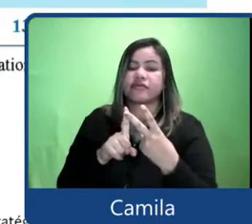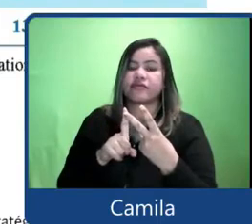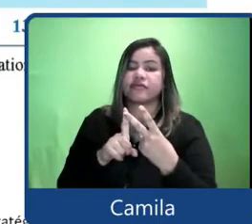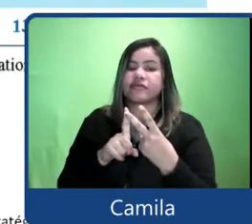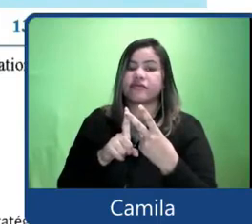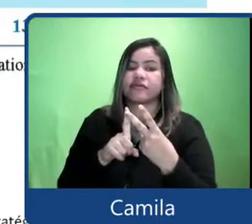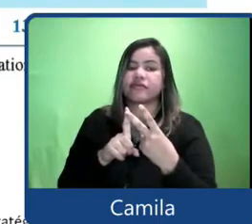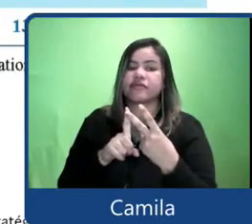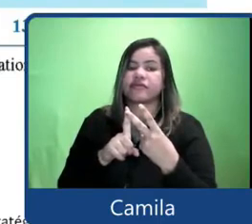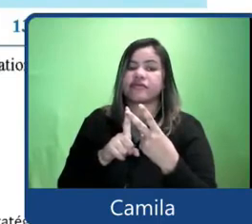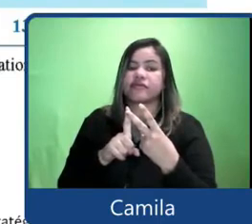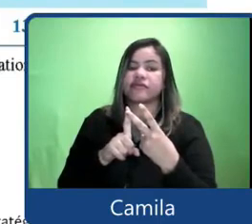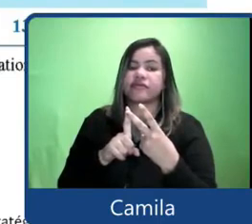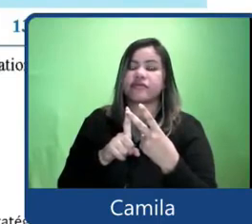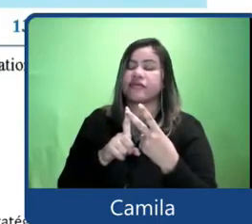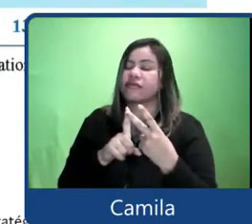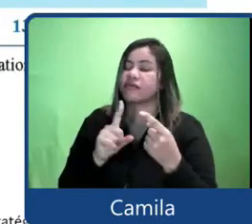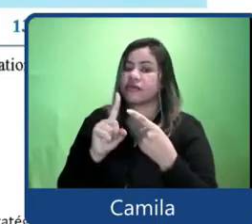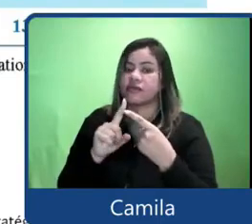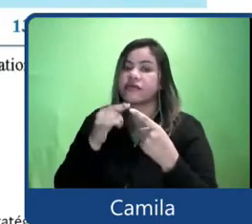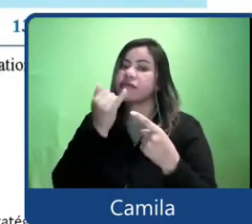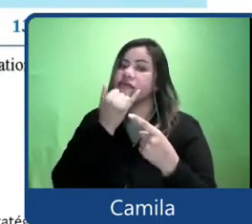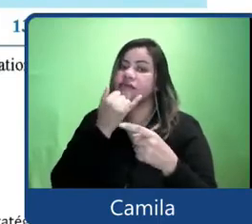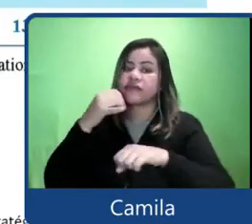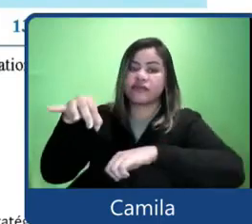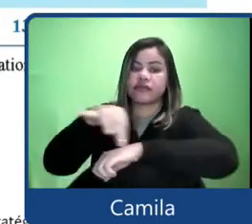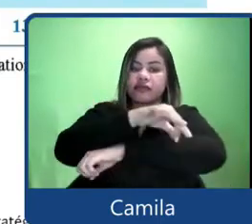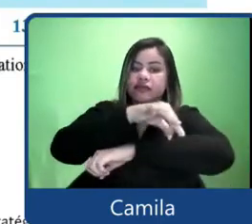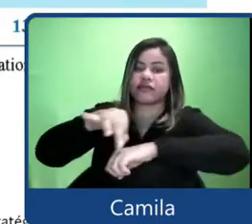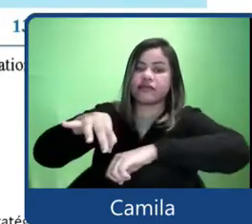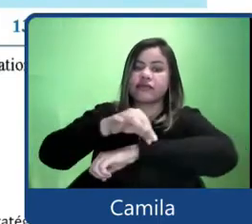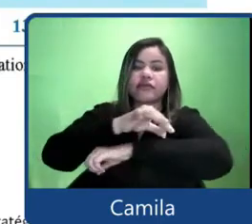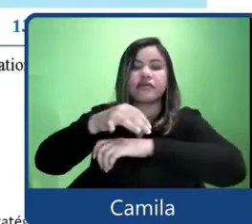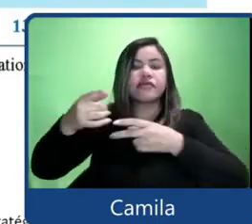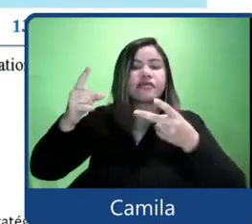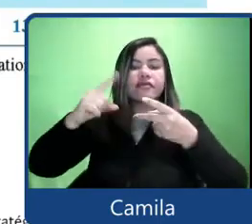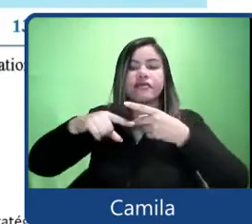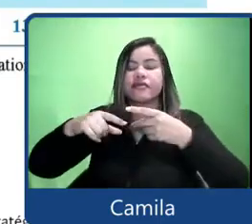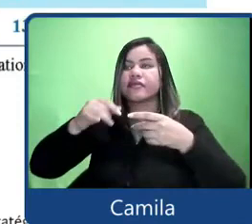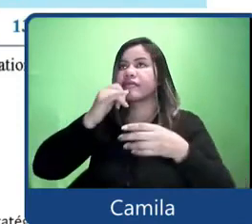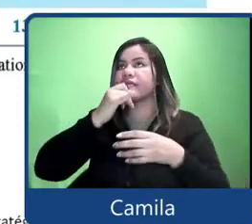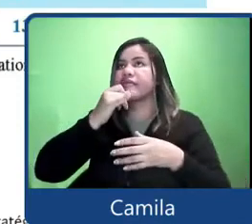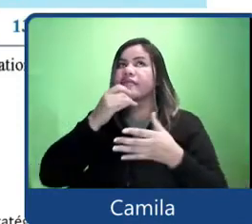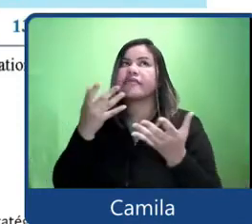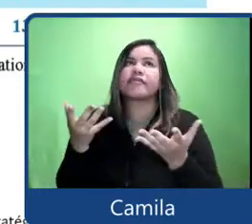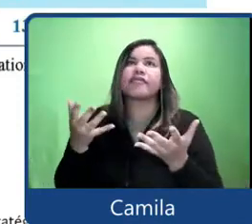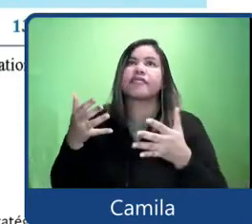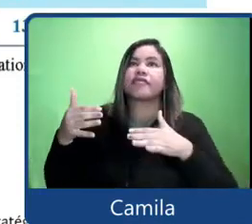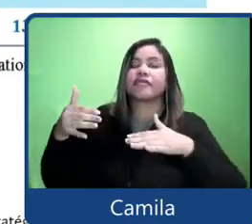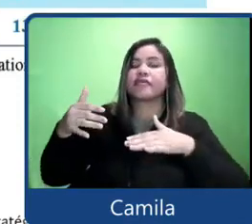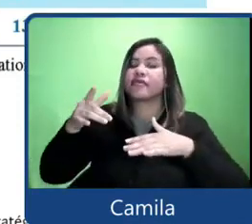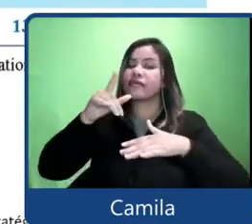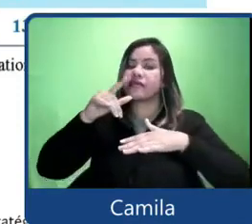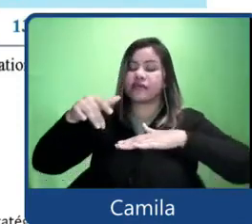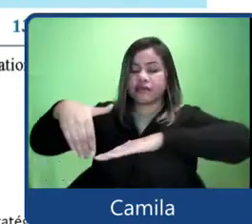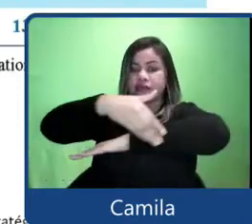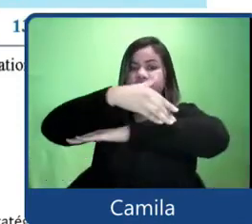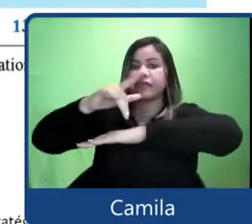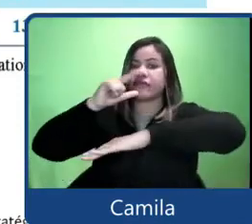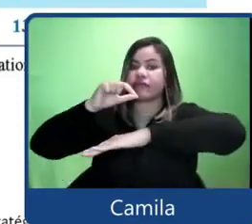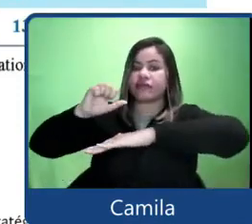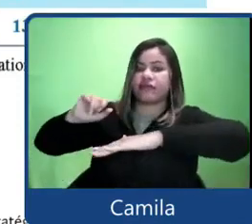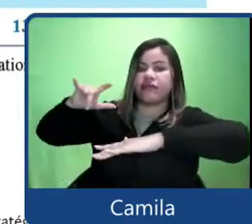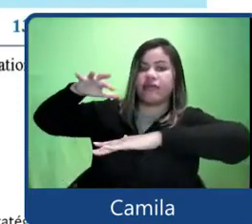referentes à perda de propriedade, de infraestrutura, por exemplo, uma via de acesso que foi inundada, né, e isso gerou